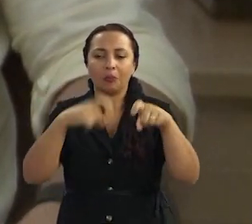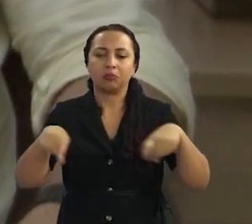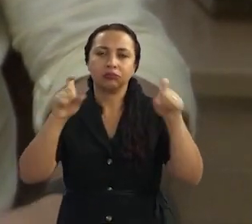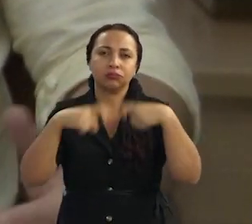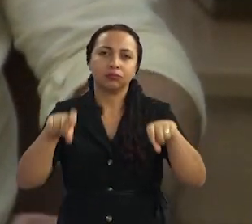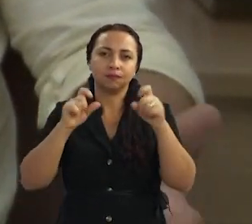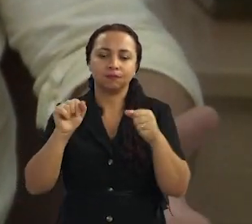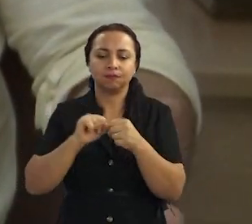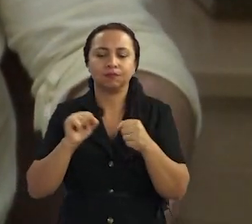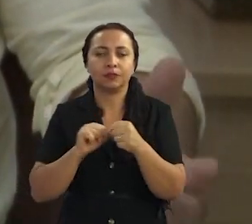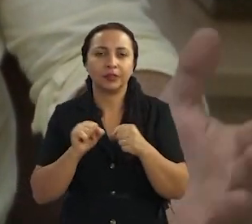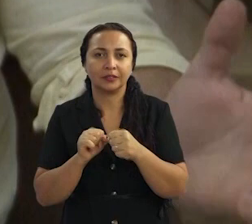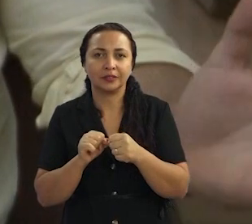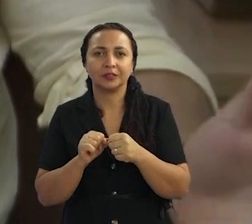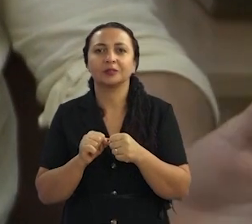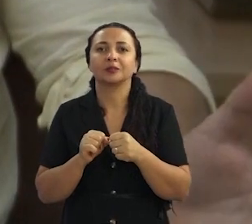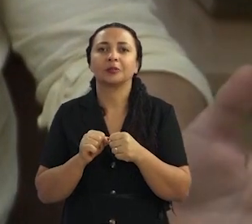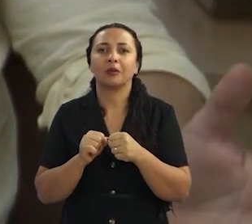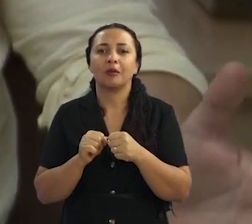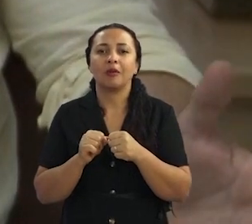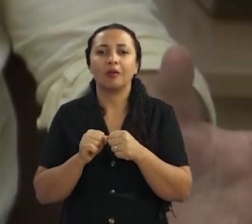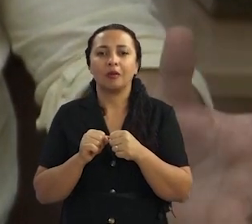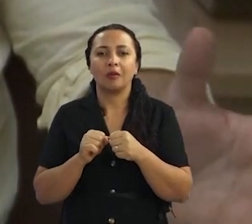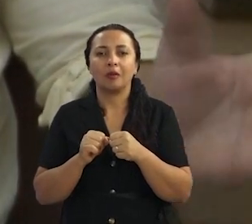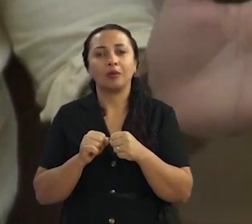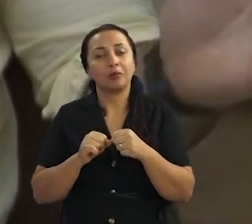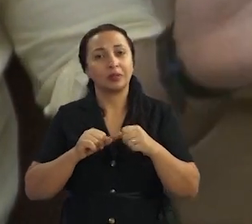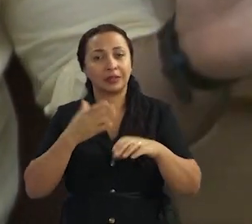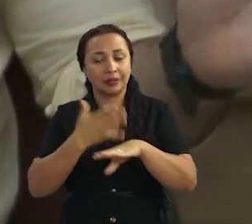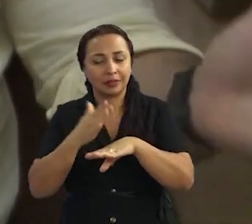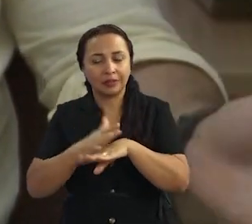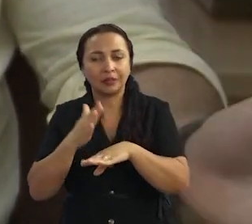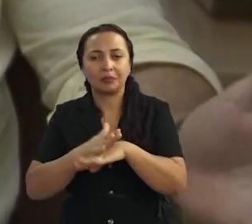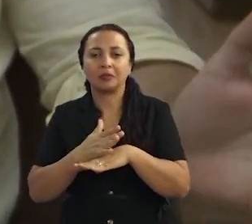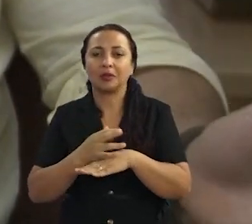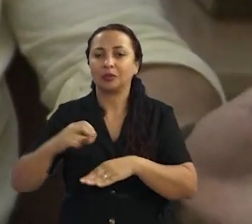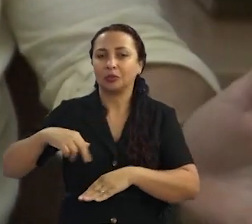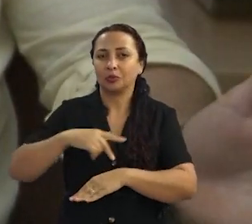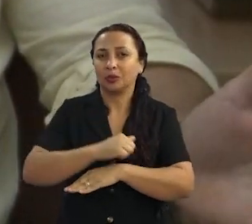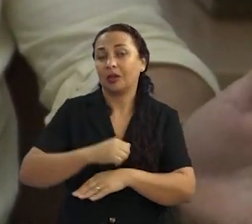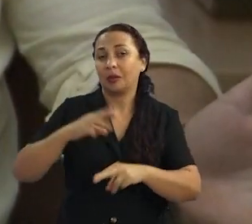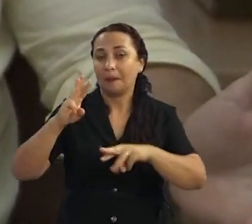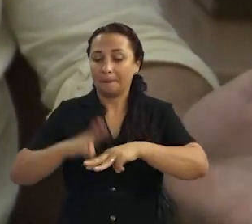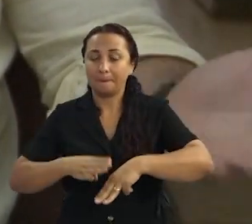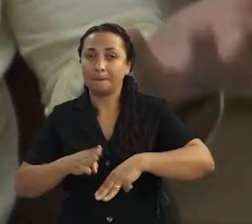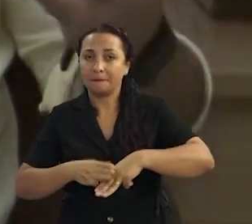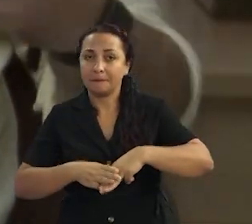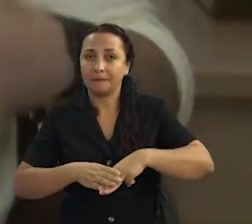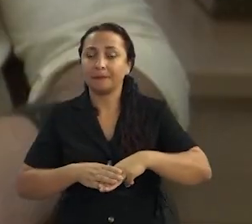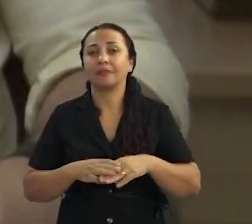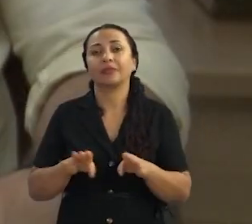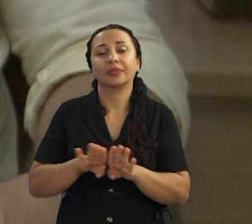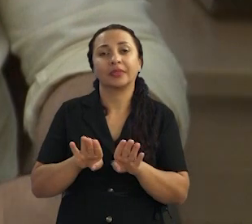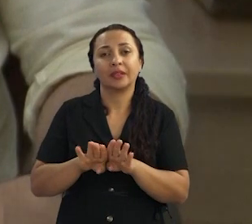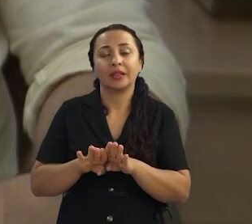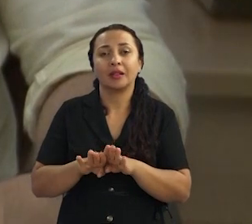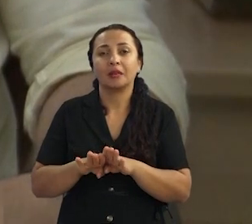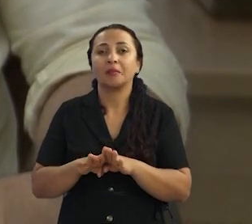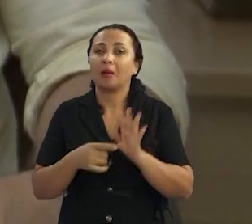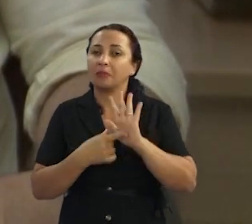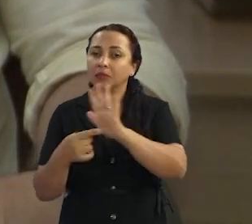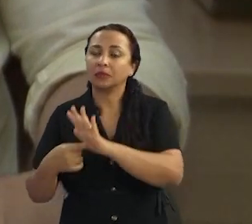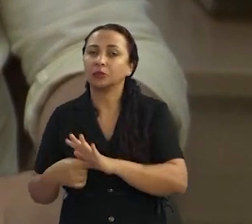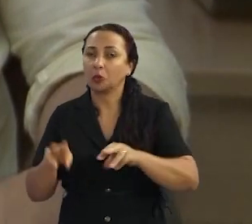computacionais, realizando procedimentos de treinamento de modelos matemáticos e predição